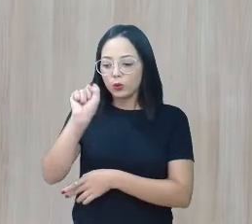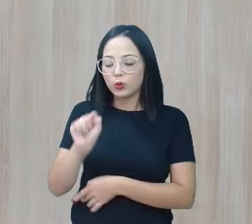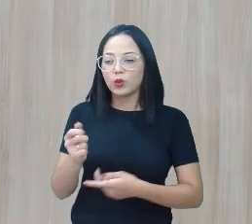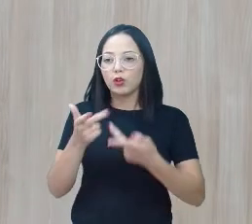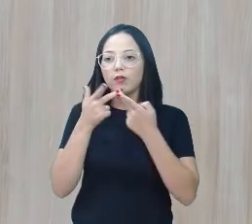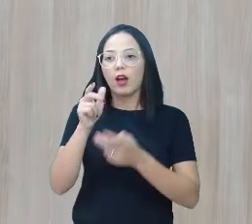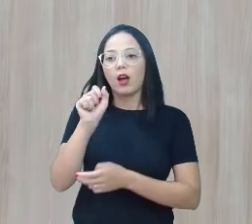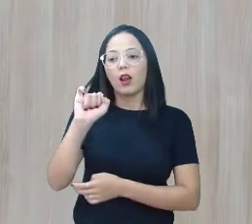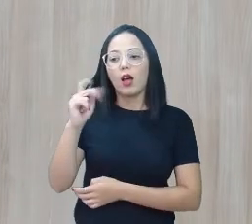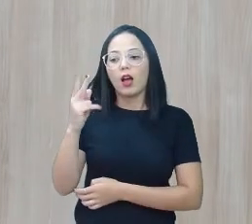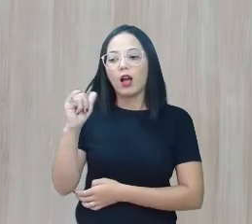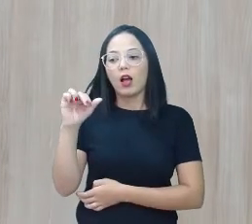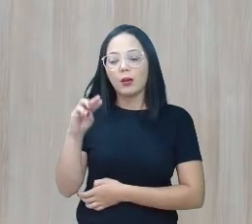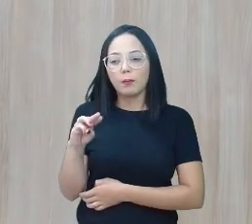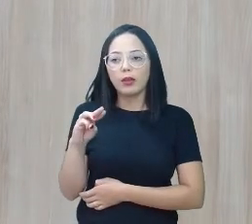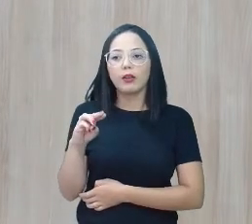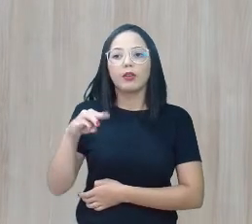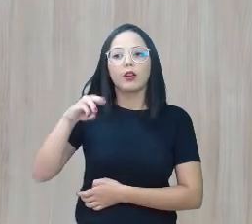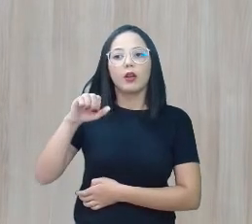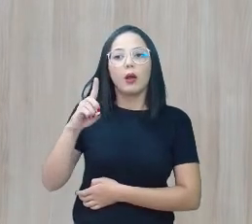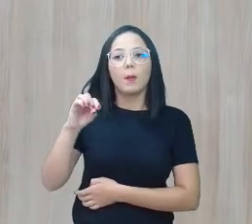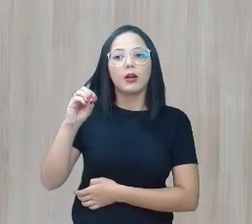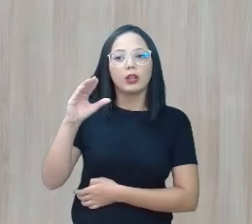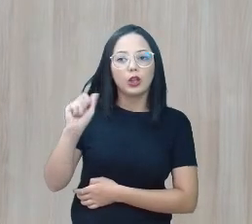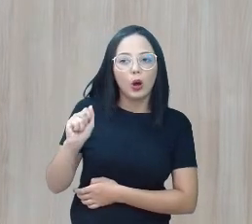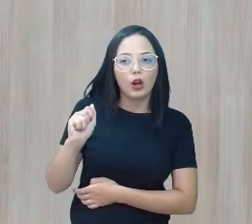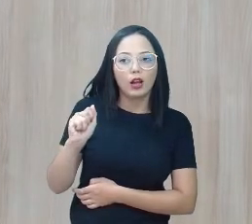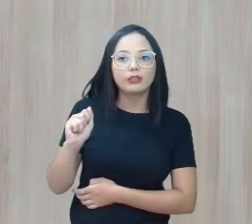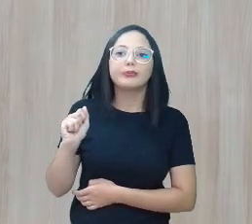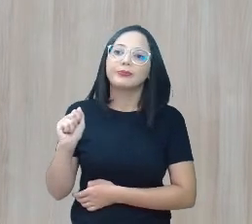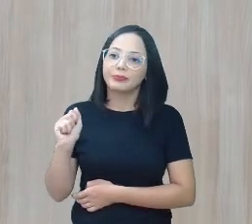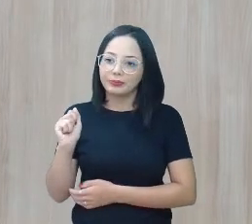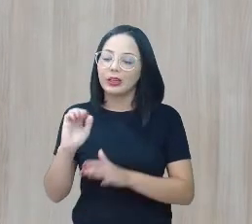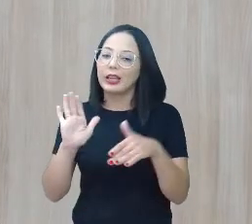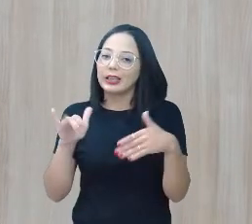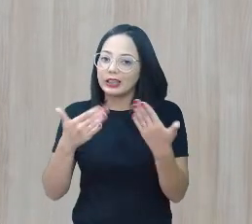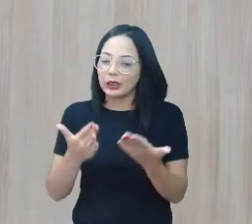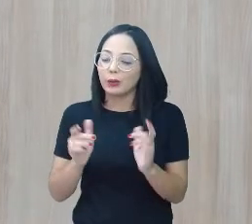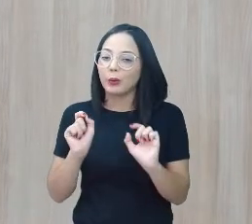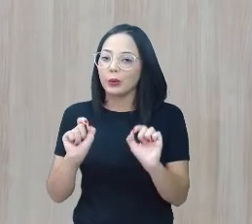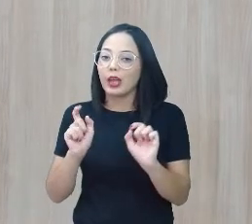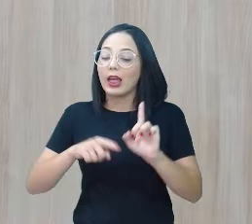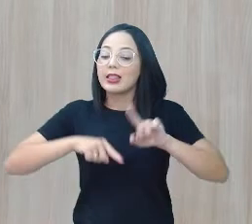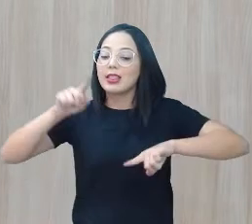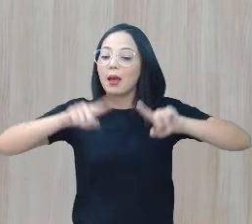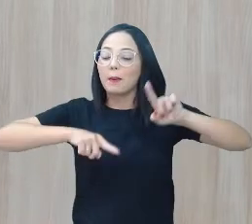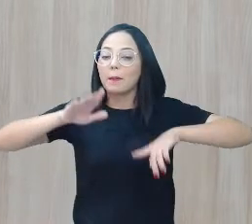Fala aipim, mandioca, não é? Então, eles